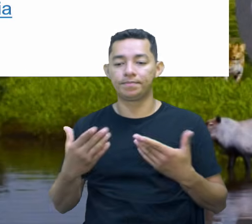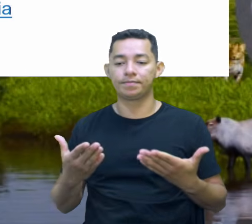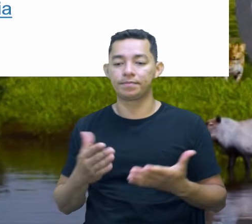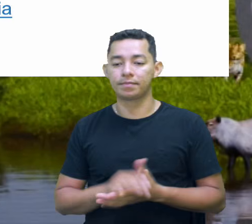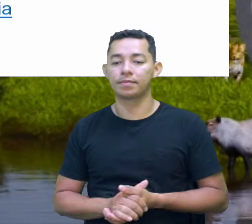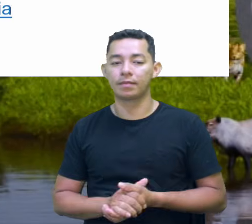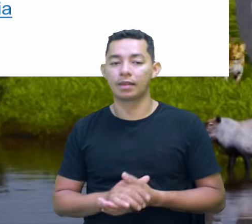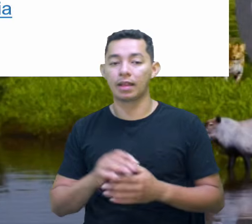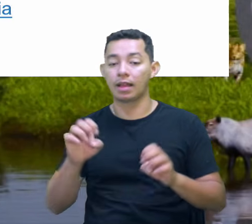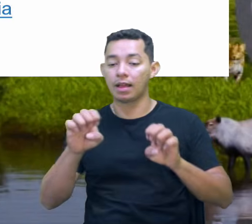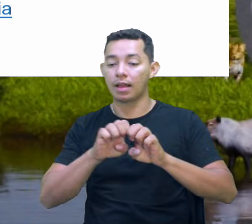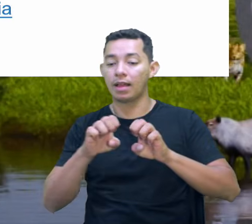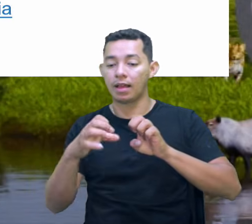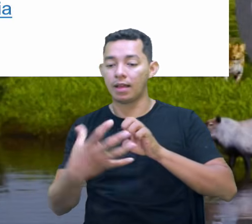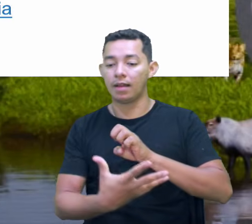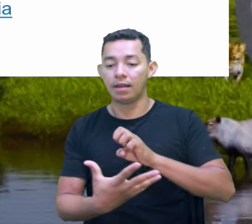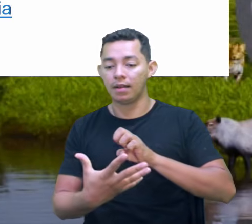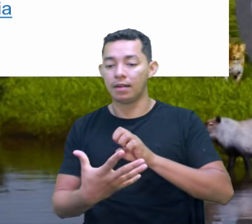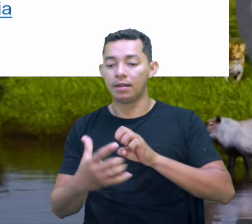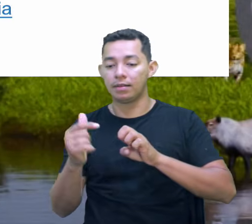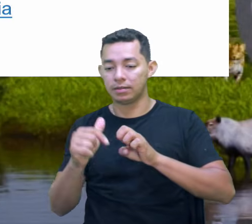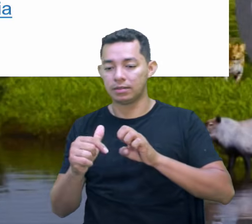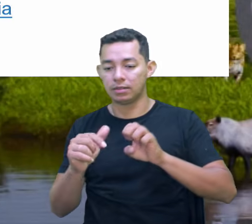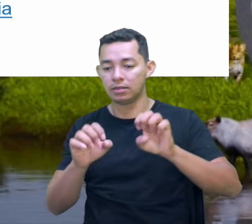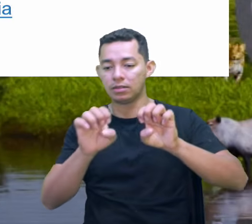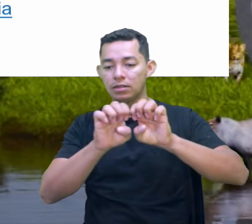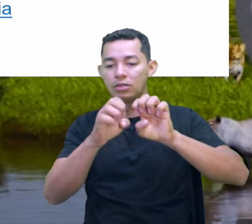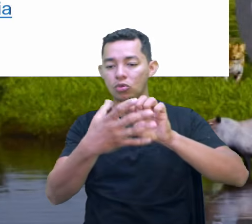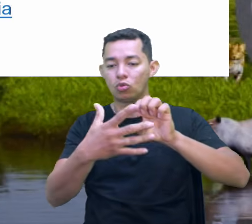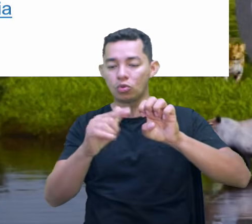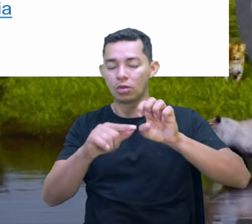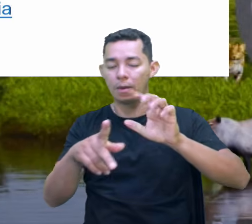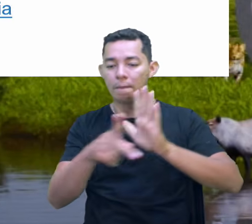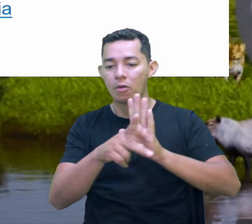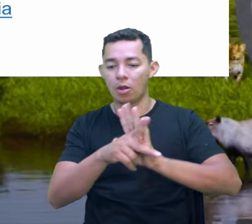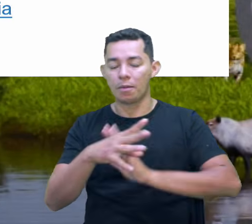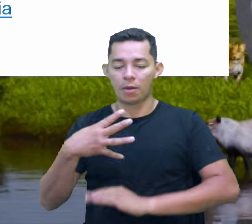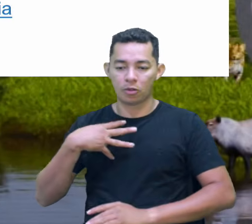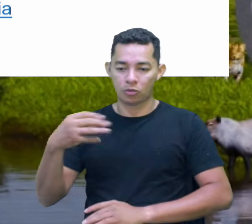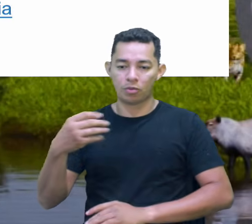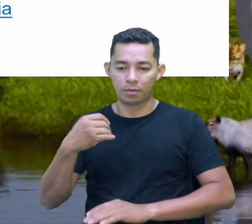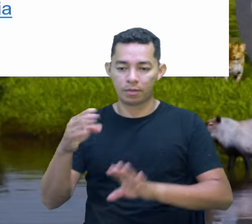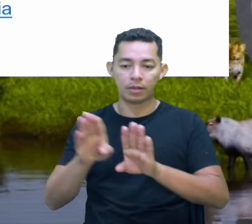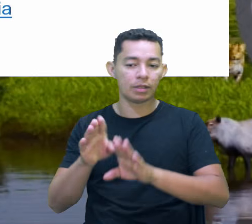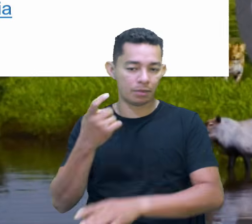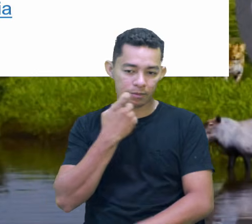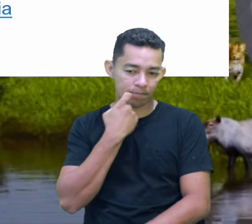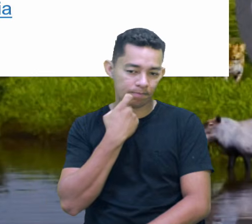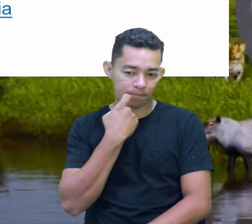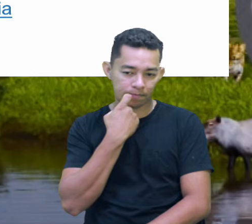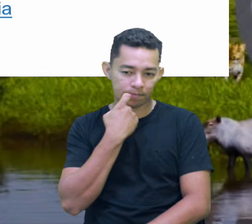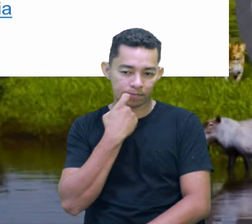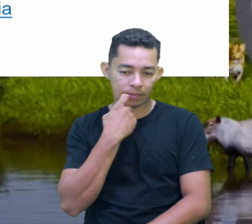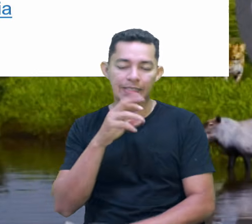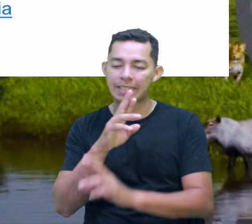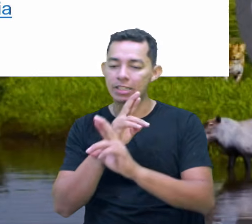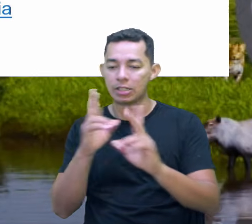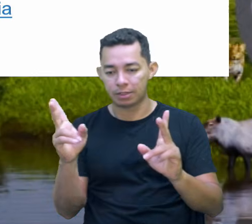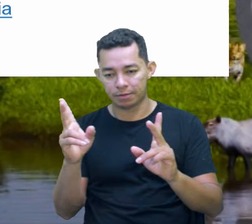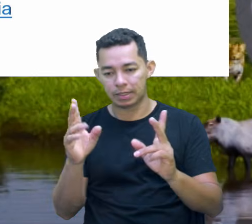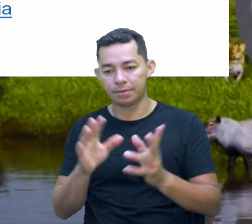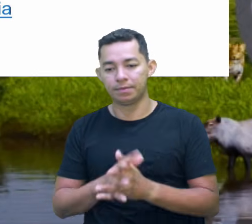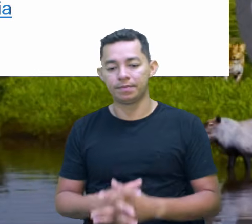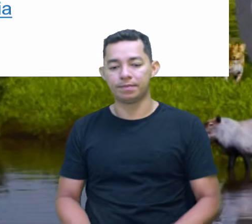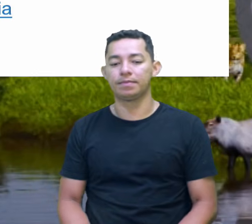a ecologia desses seres, no caso dos mamíferos e dos peixes, por exemplo, são diferentes,